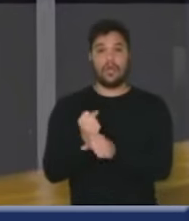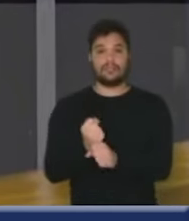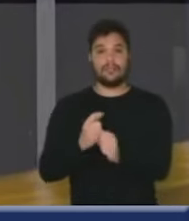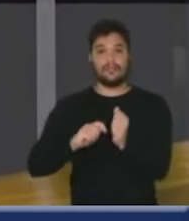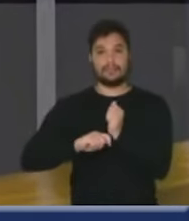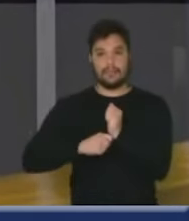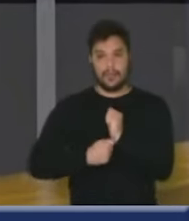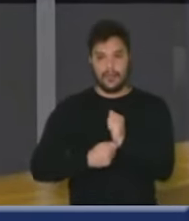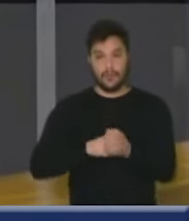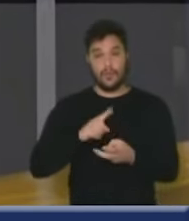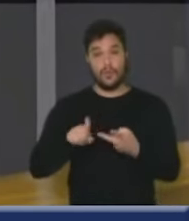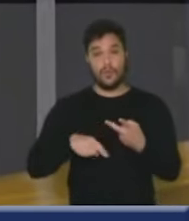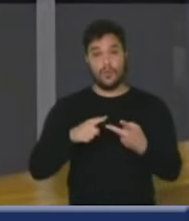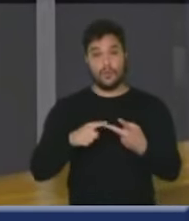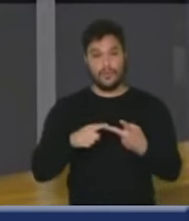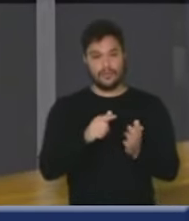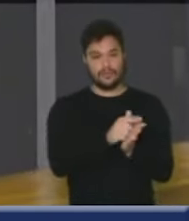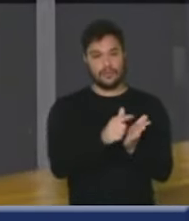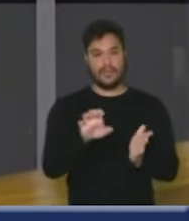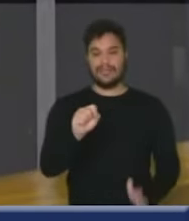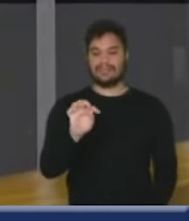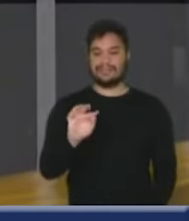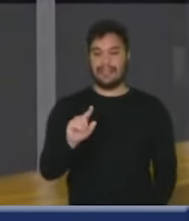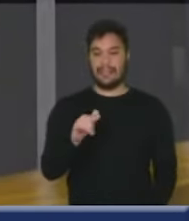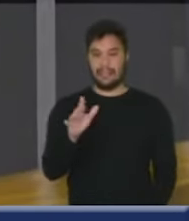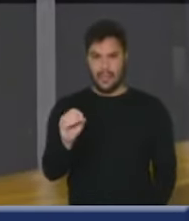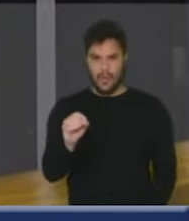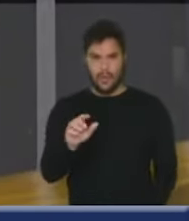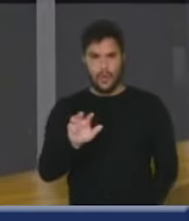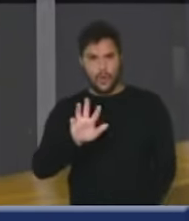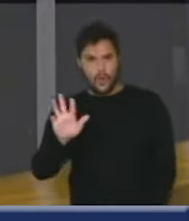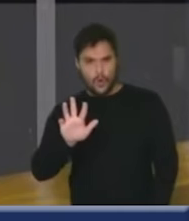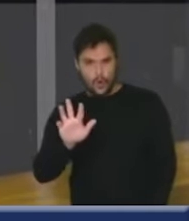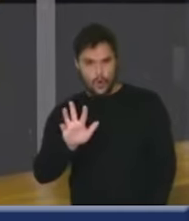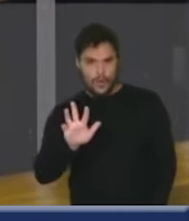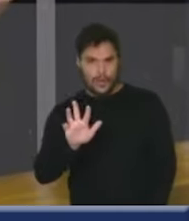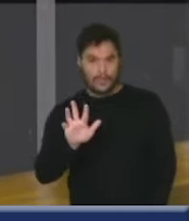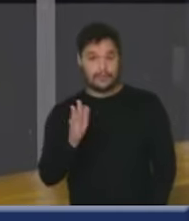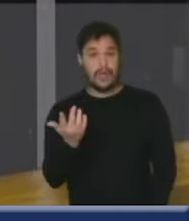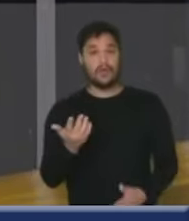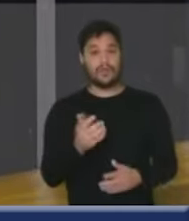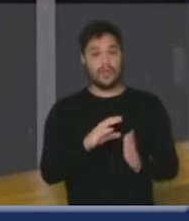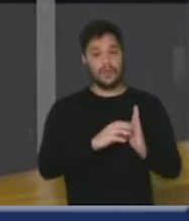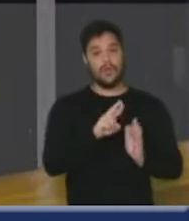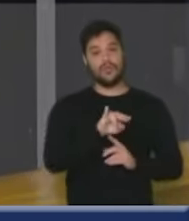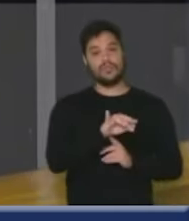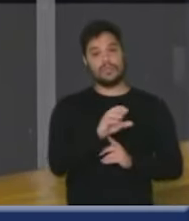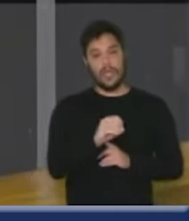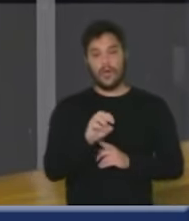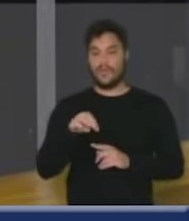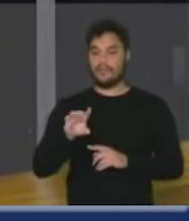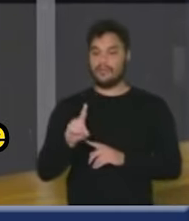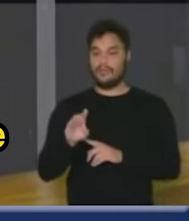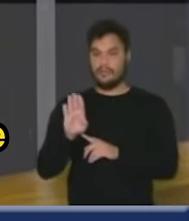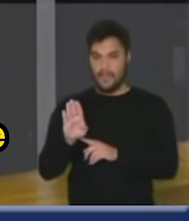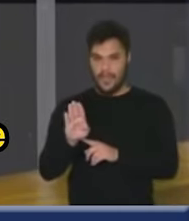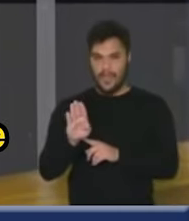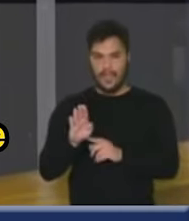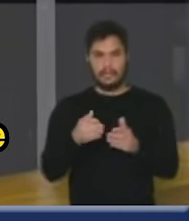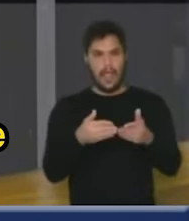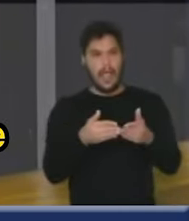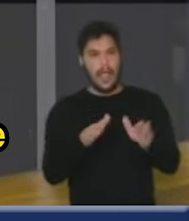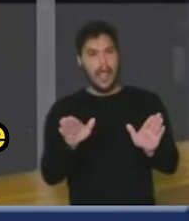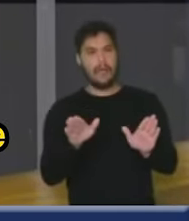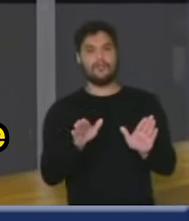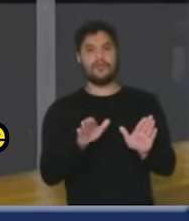como divulgou O Estadão Lula tá abrindo a porteira de carros a união Brasil MDB para ganhar Aliados e barra CPI eu não